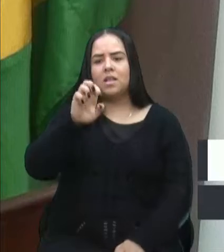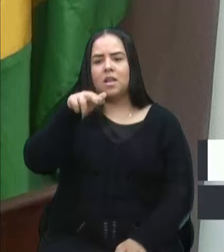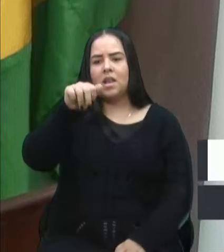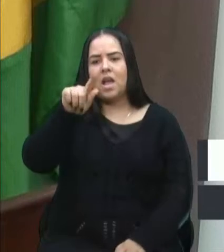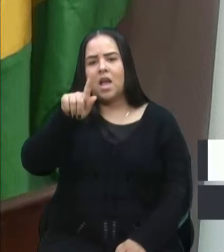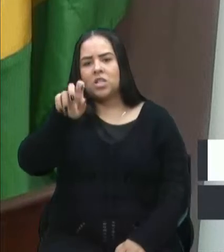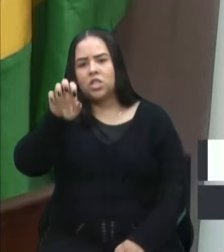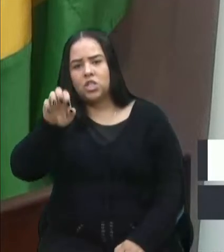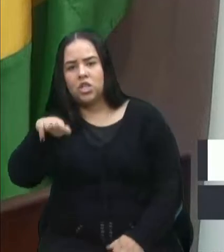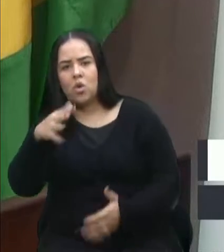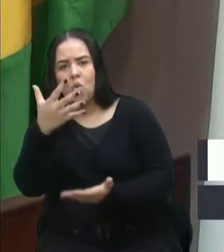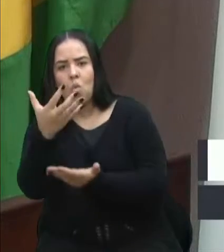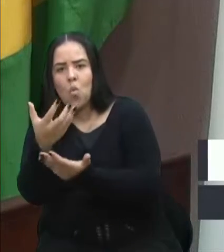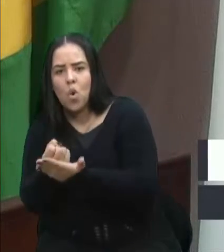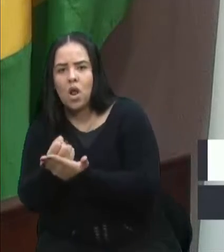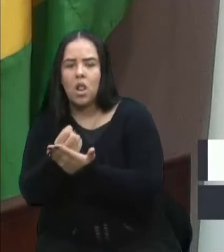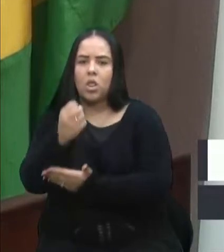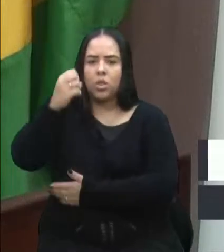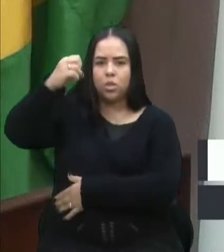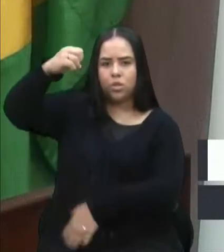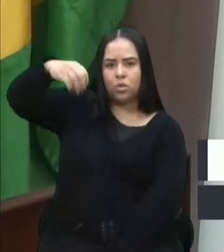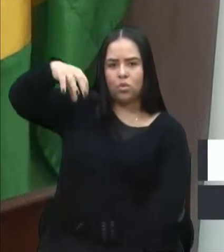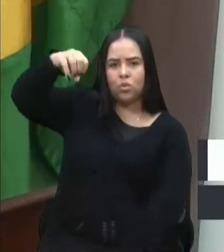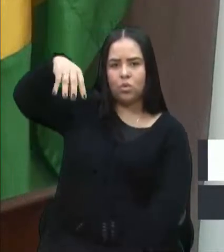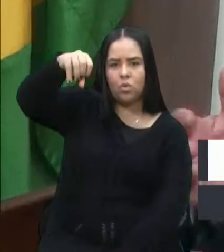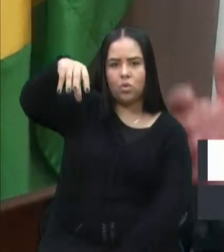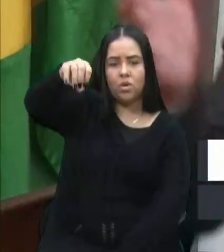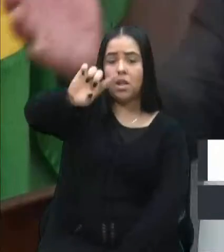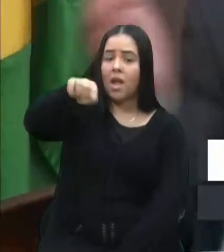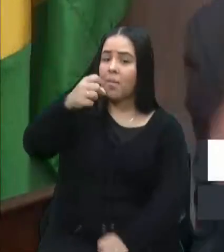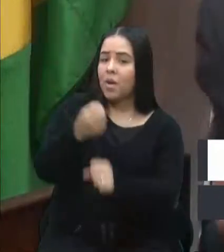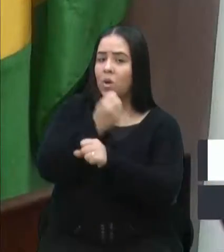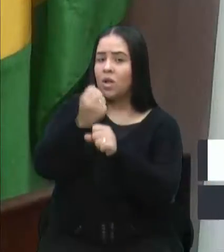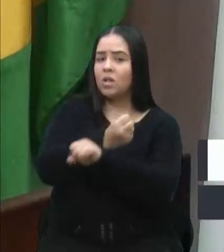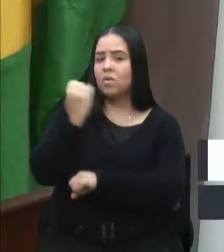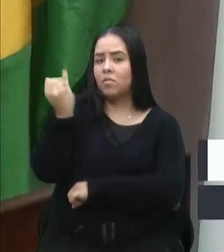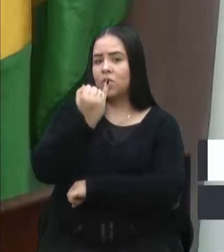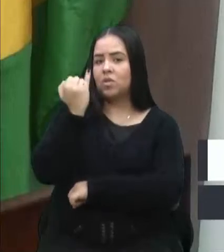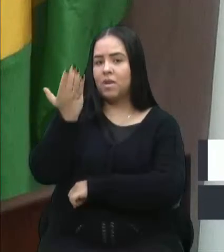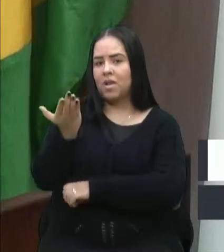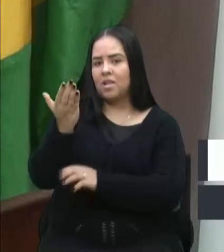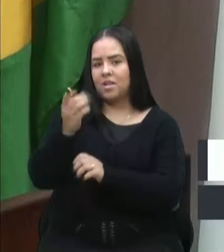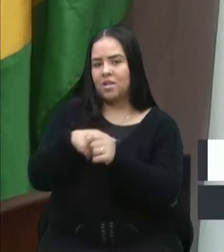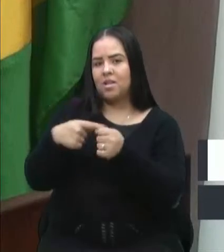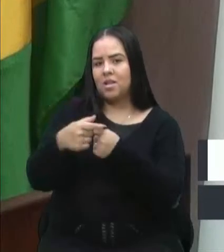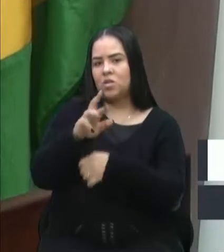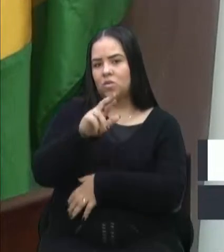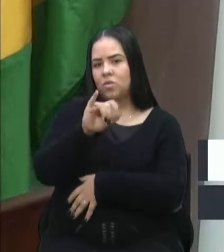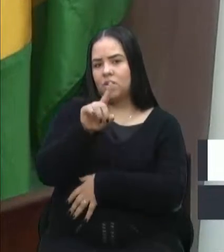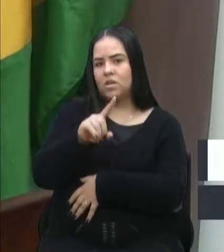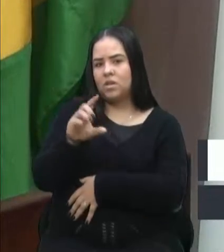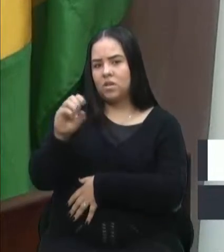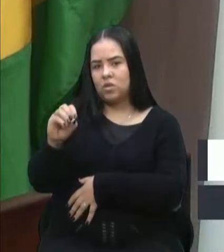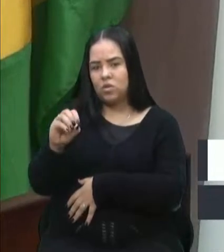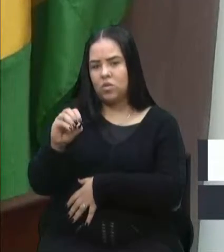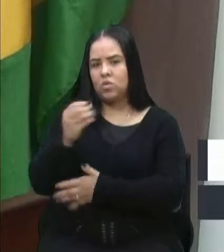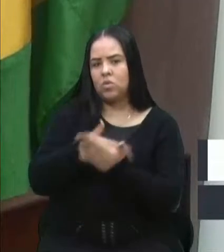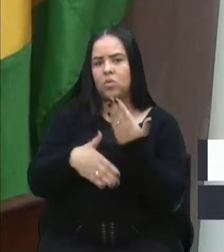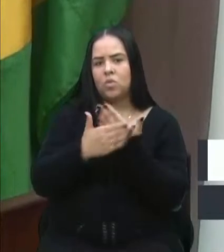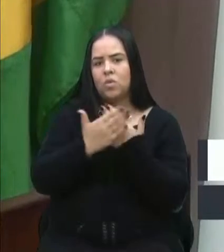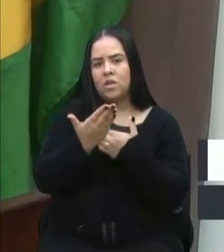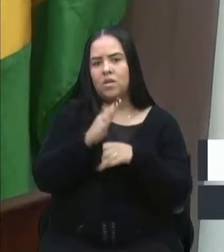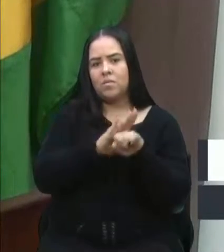iluminação, enfim, uma obra importante para aquela cidade, que é a cidade do Risso. Todos aqueles bairros